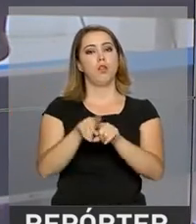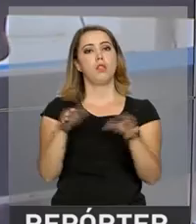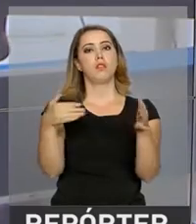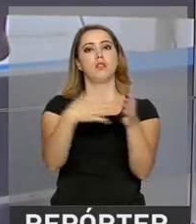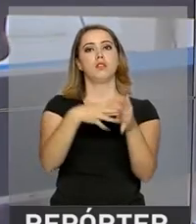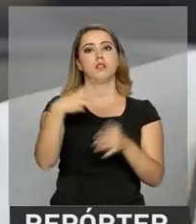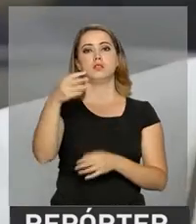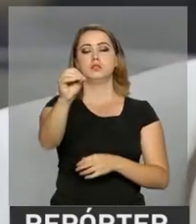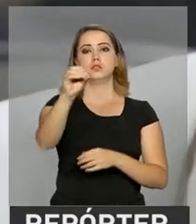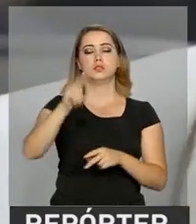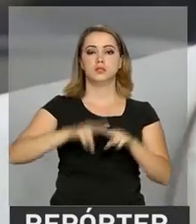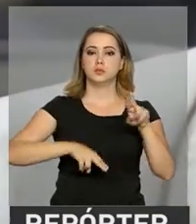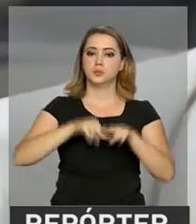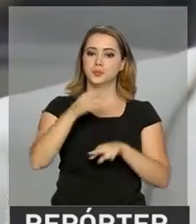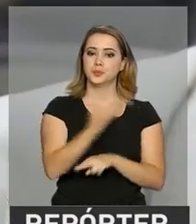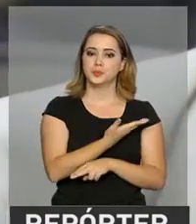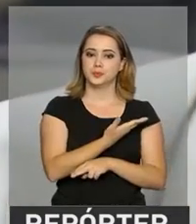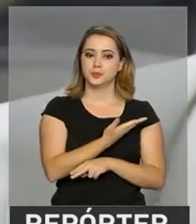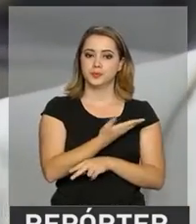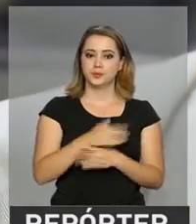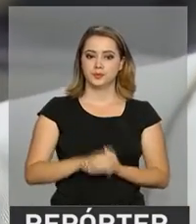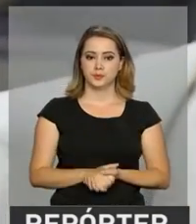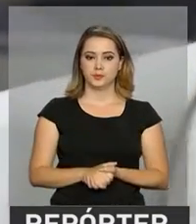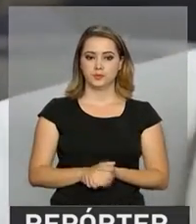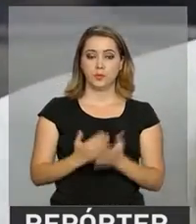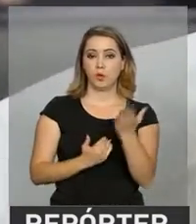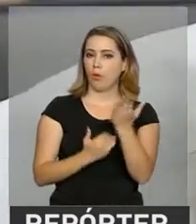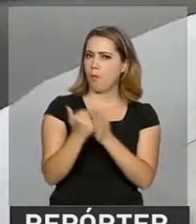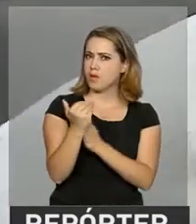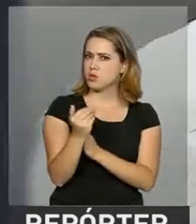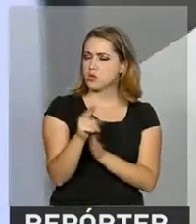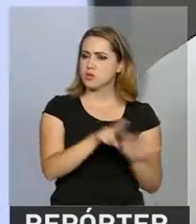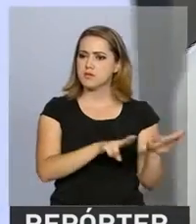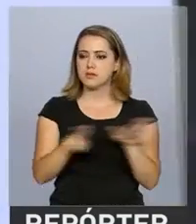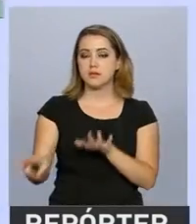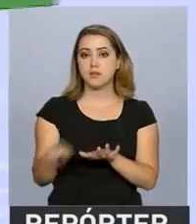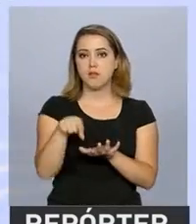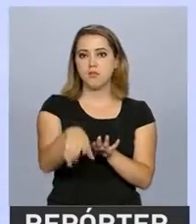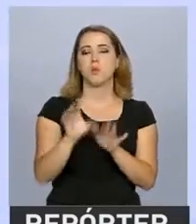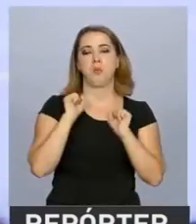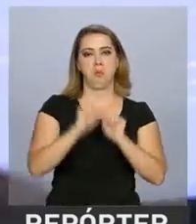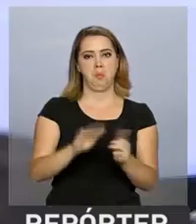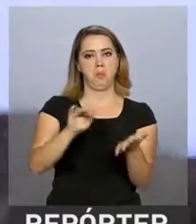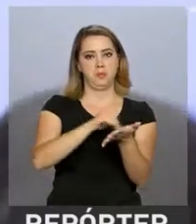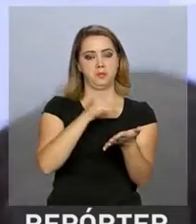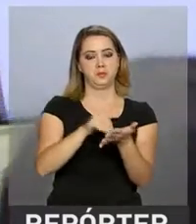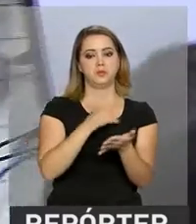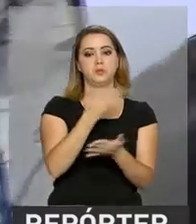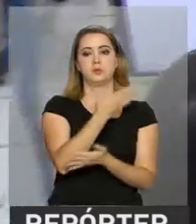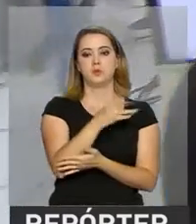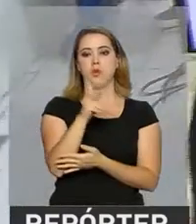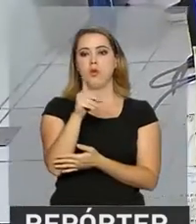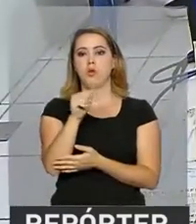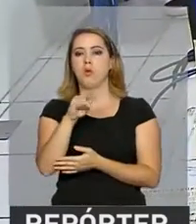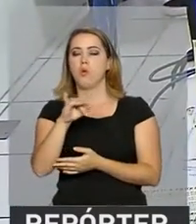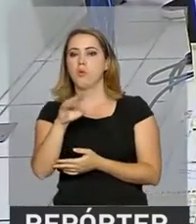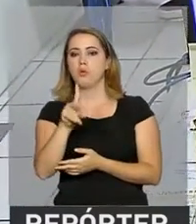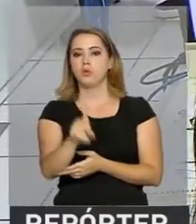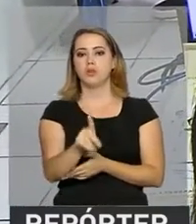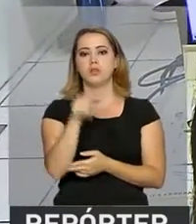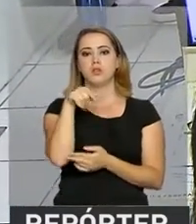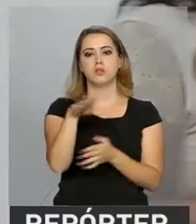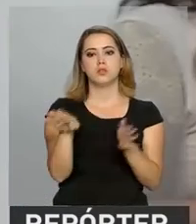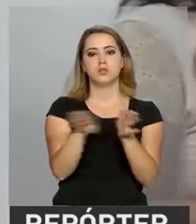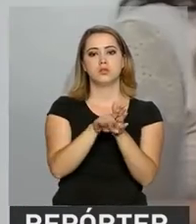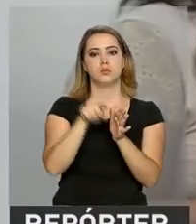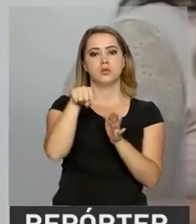junho logo na primeira semana da abertura do alistamento militar o david veio até esta junta militar de